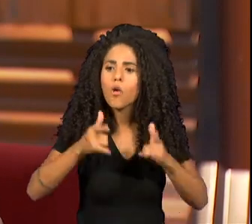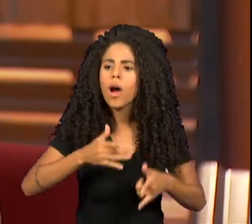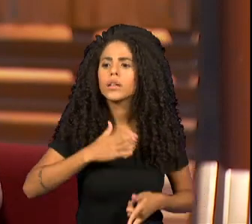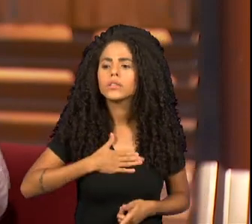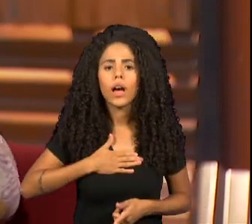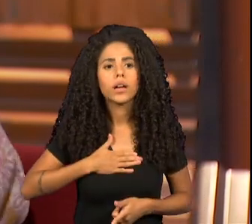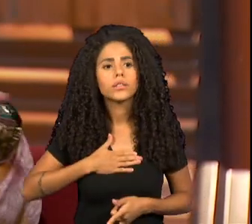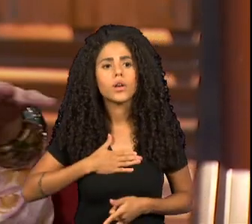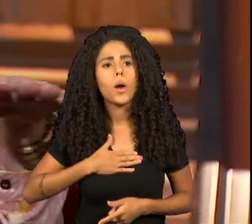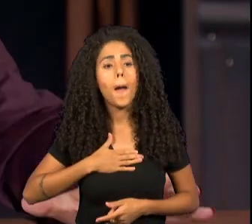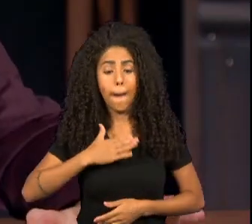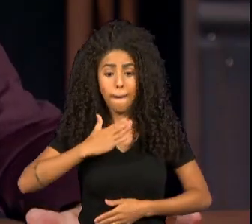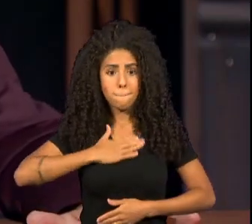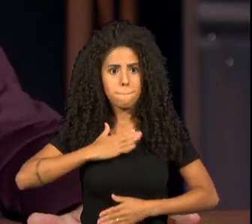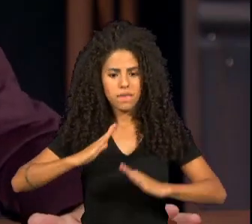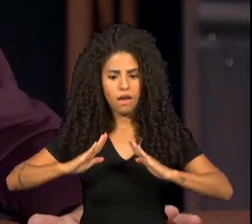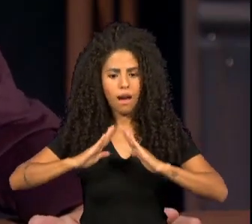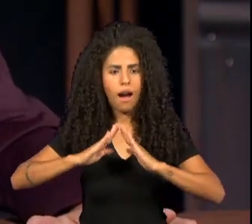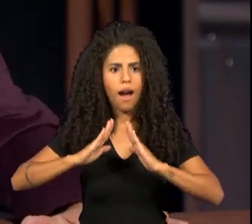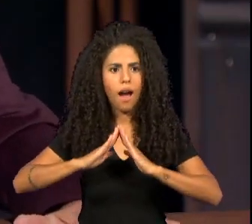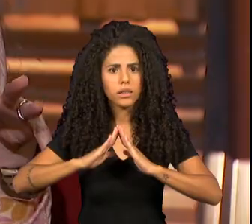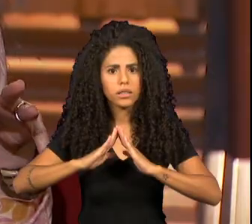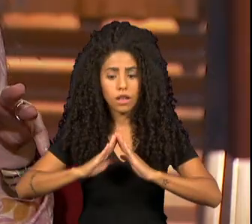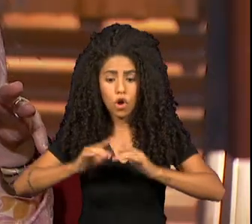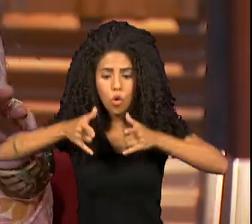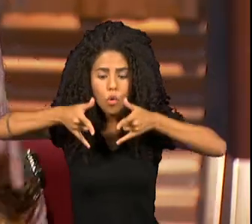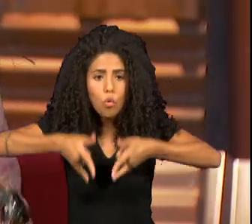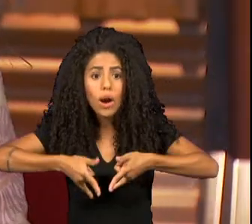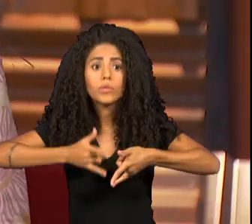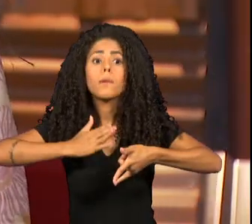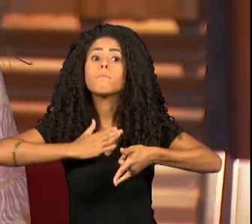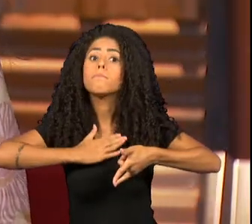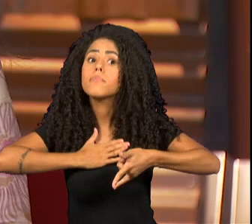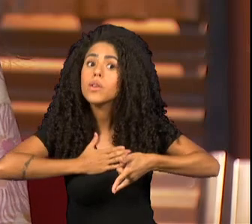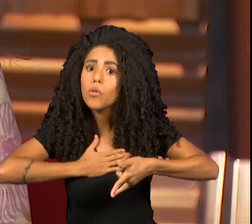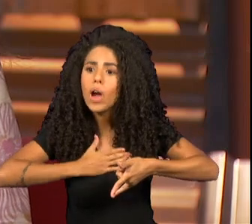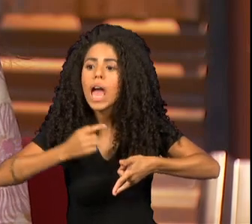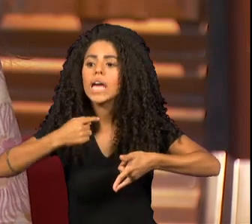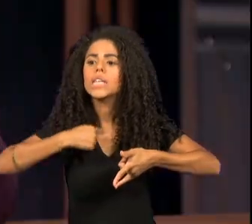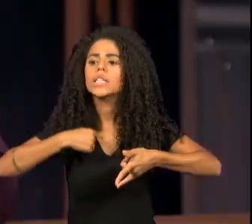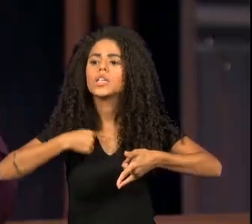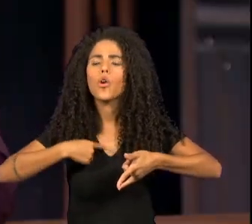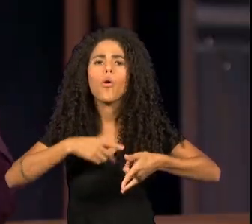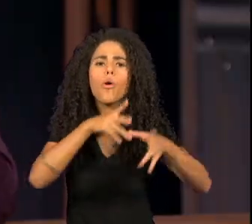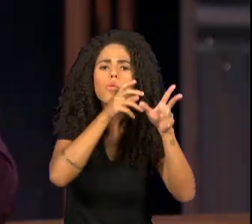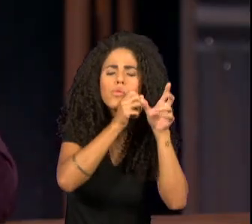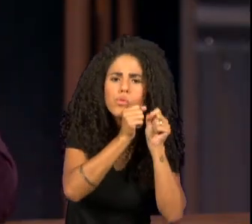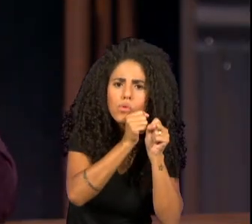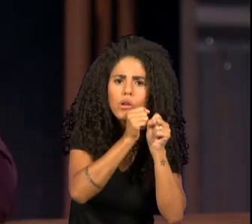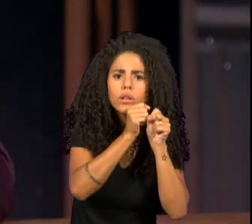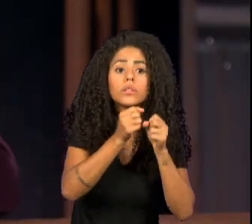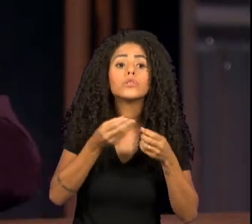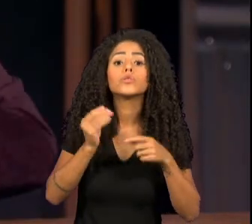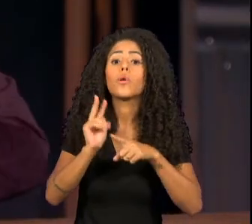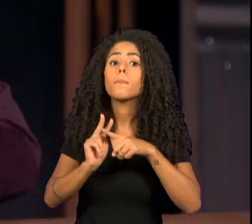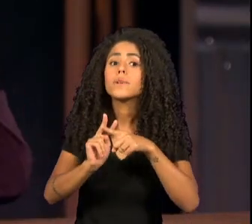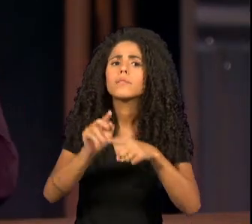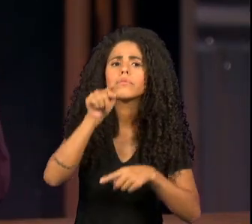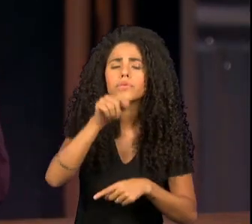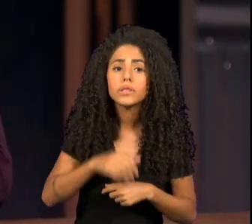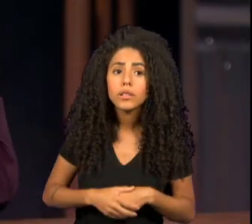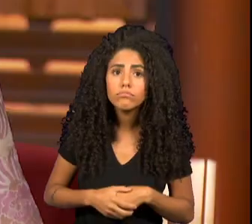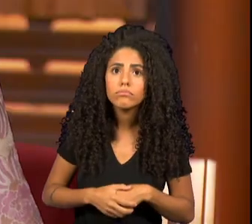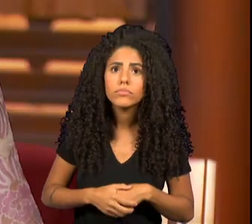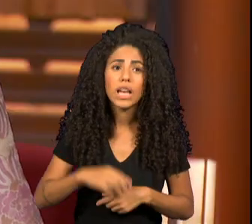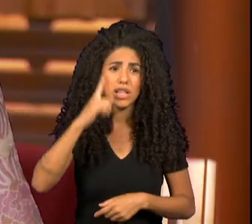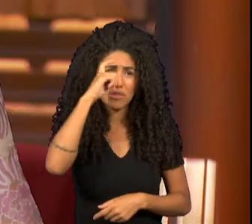mil está sob concessão desta casa e eu conceda você é difícil é difícil